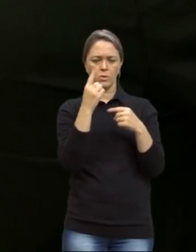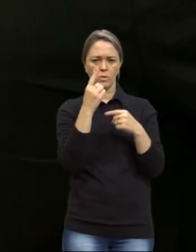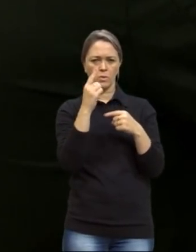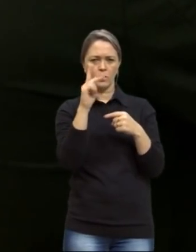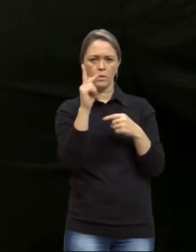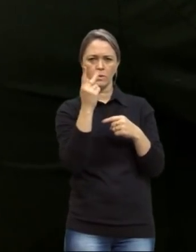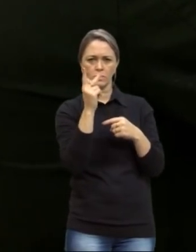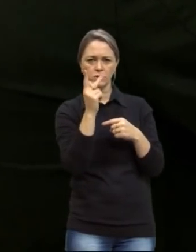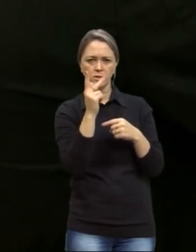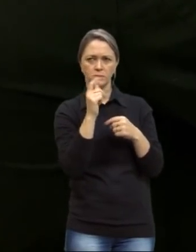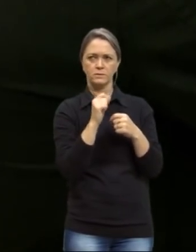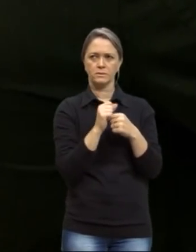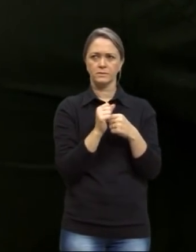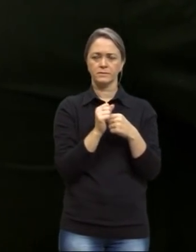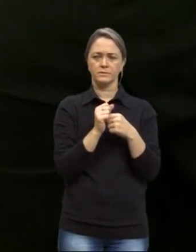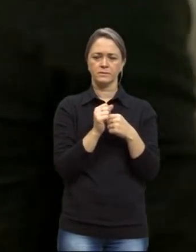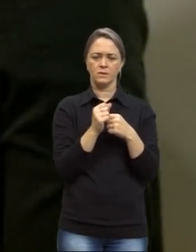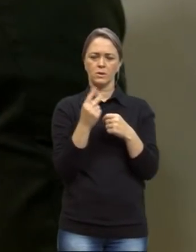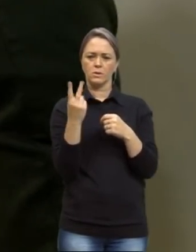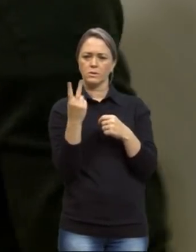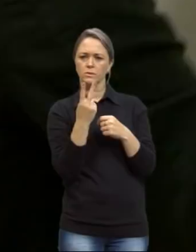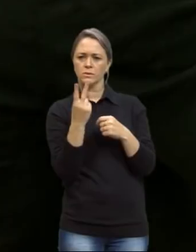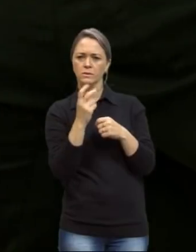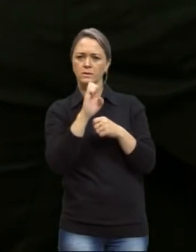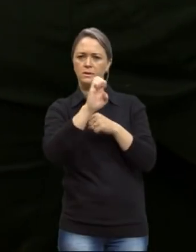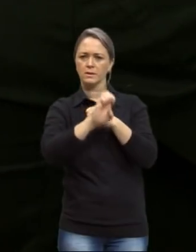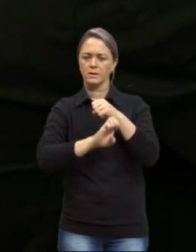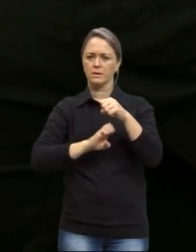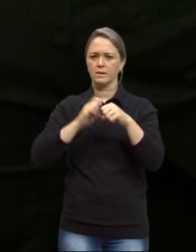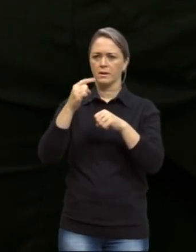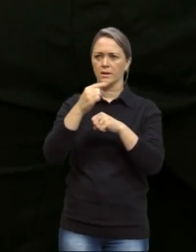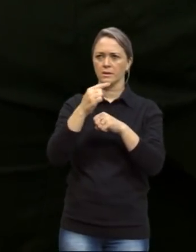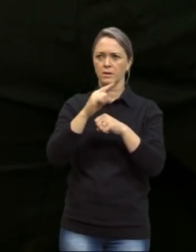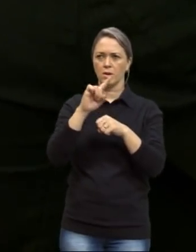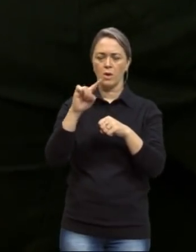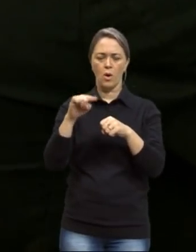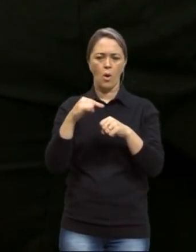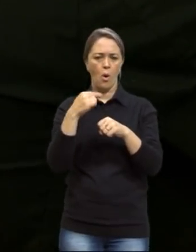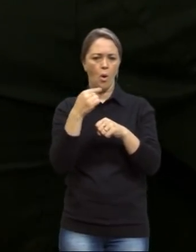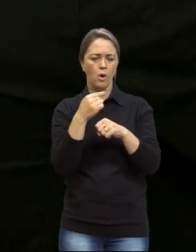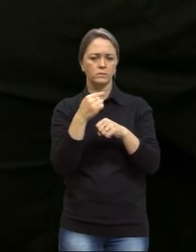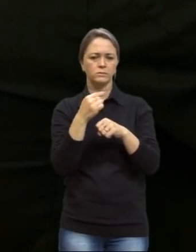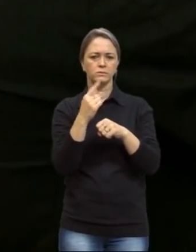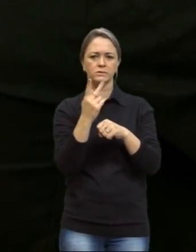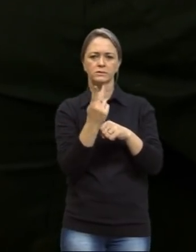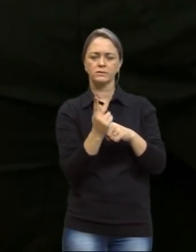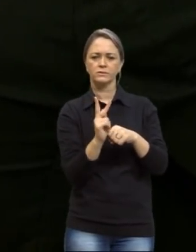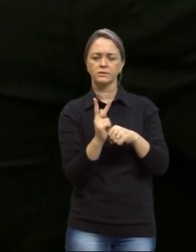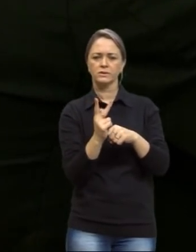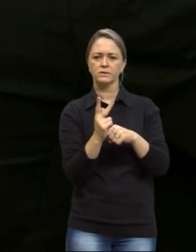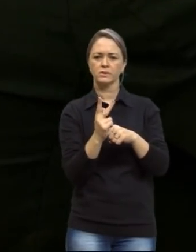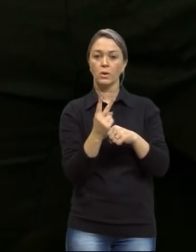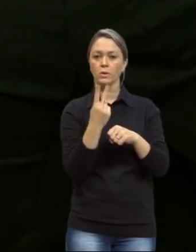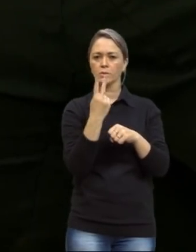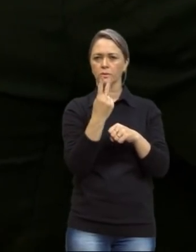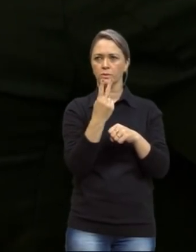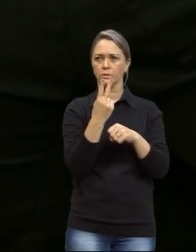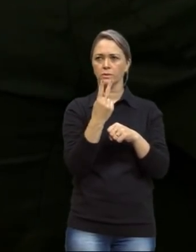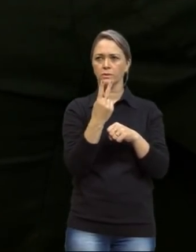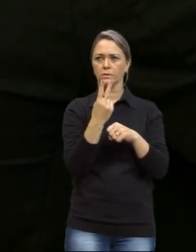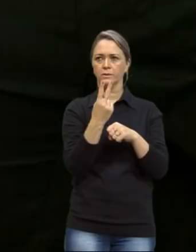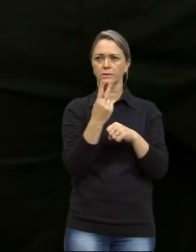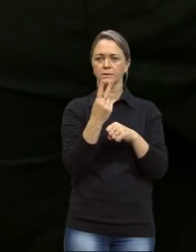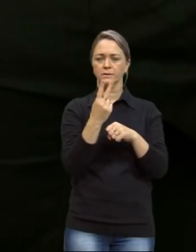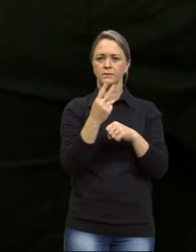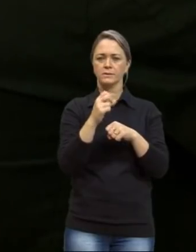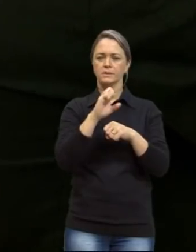ó o hidrogênio fica com dois elétrons outro hidrogênio aqui outro